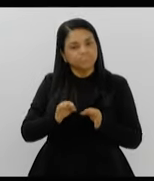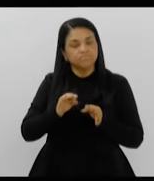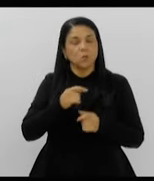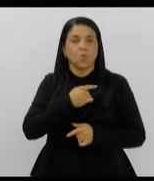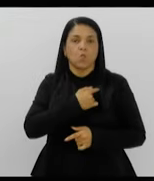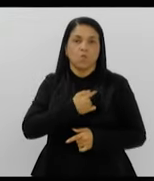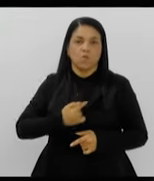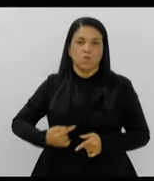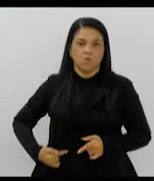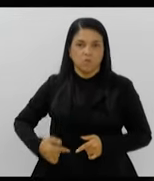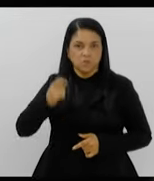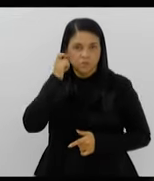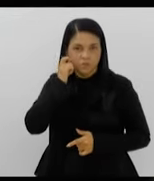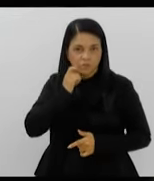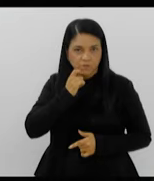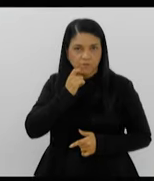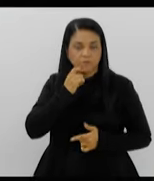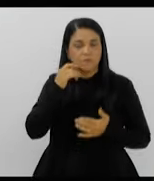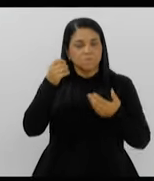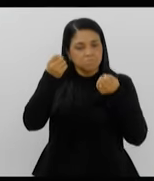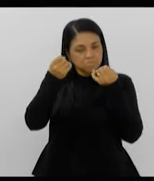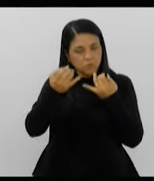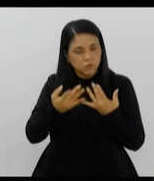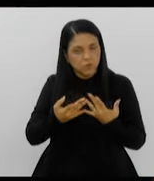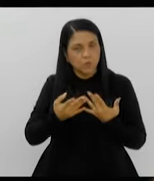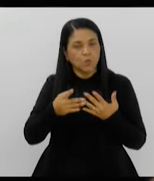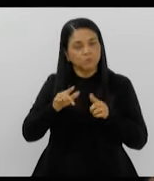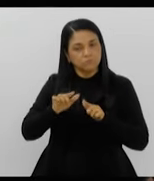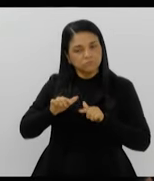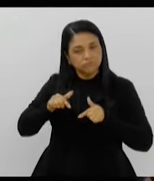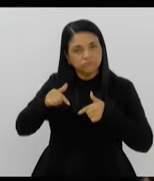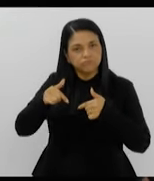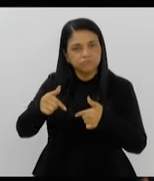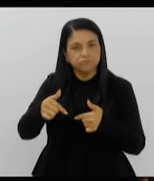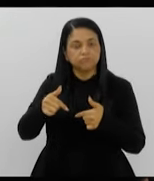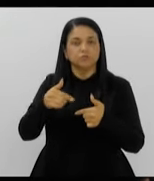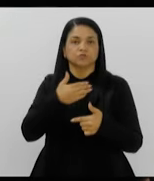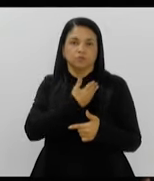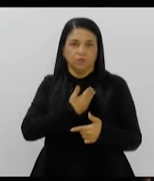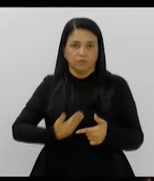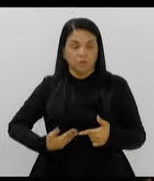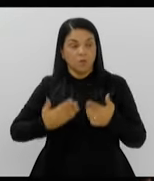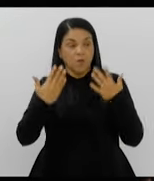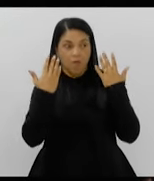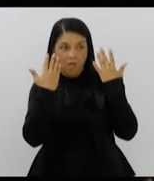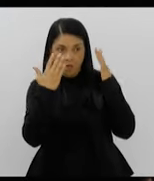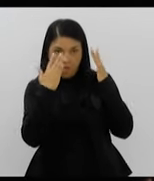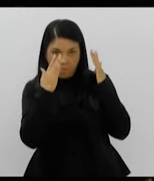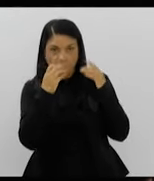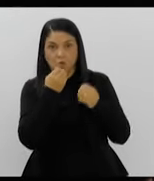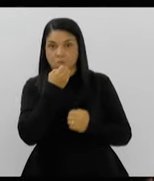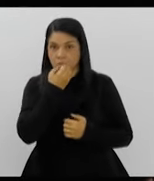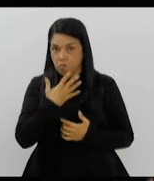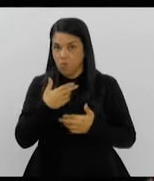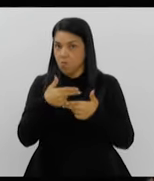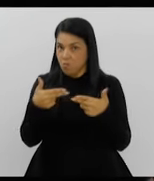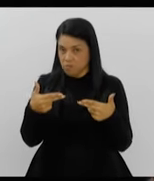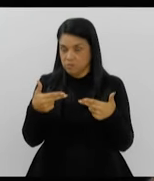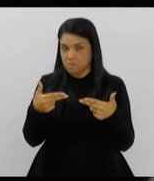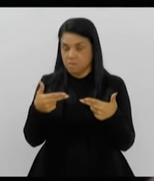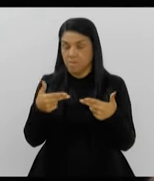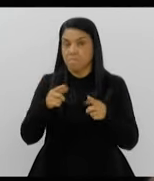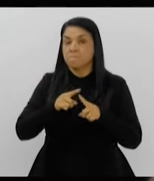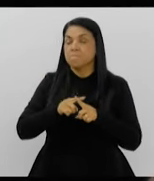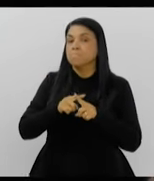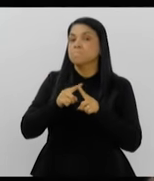governador falou das realizações do governo e a gente aplaude aquilo que é bom, não é?